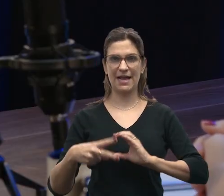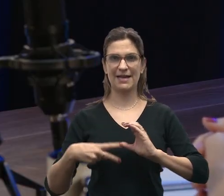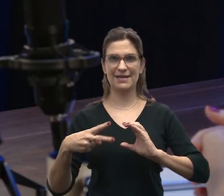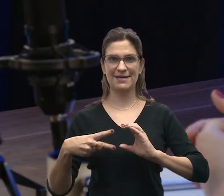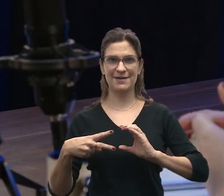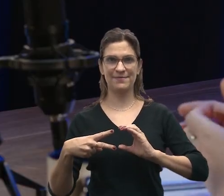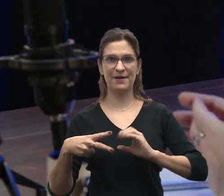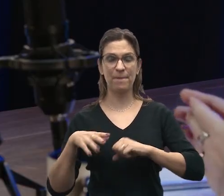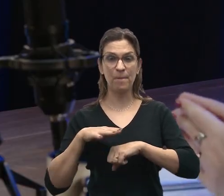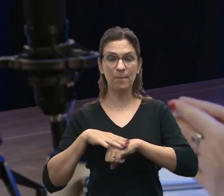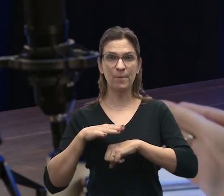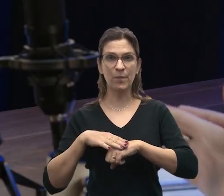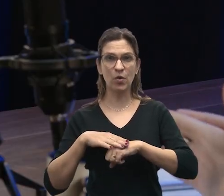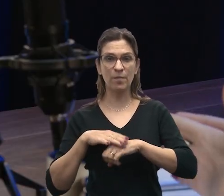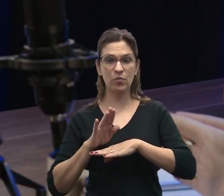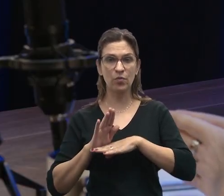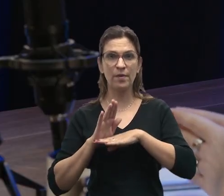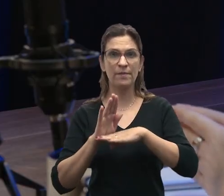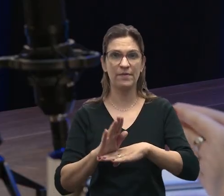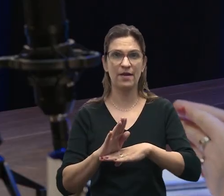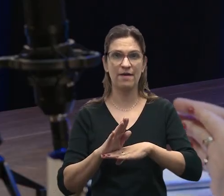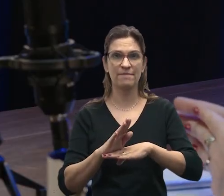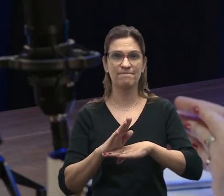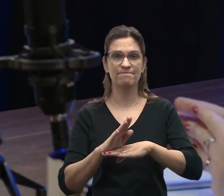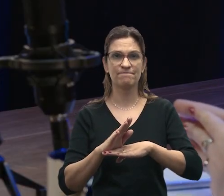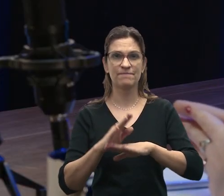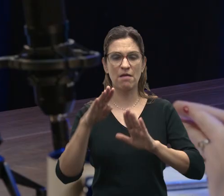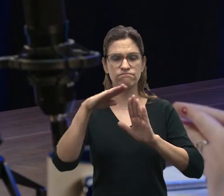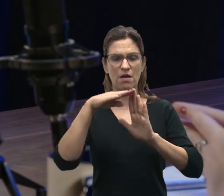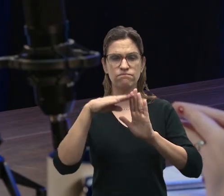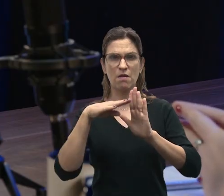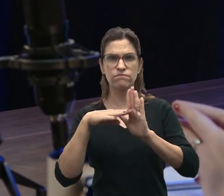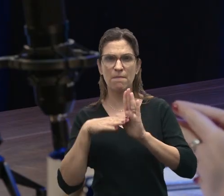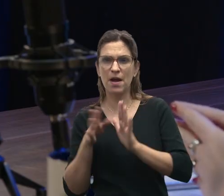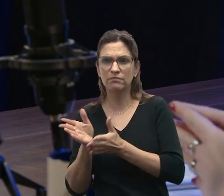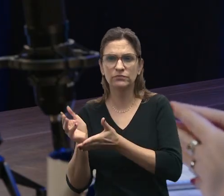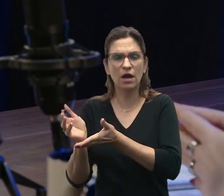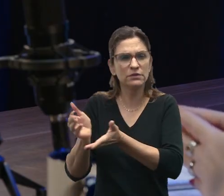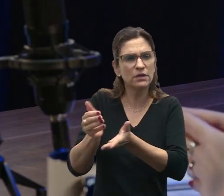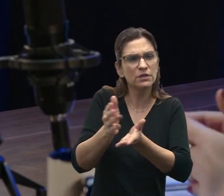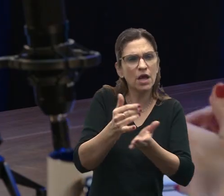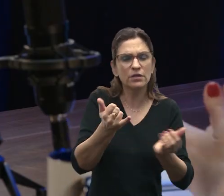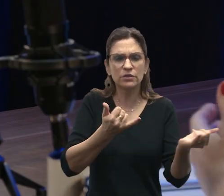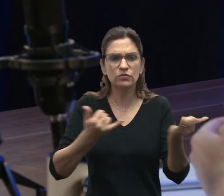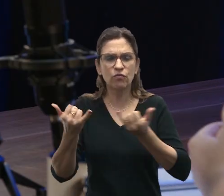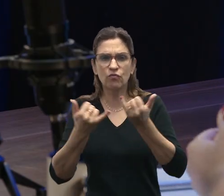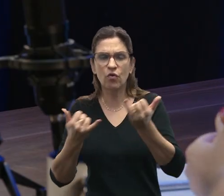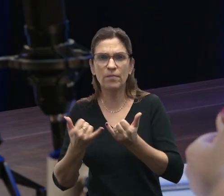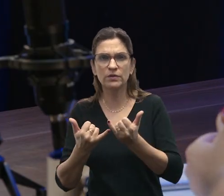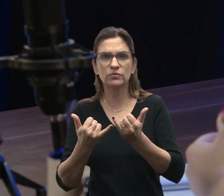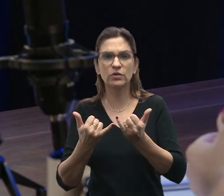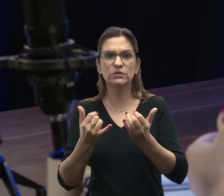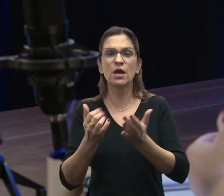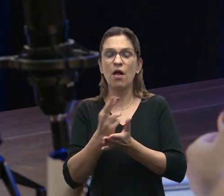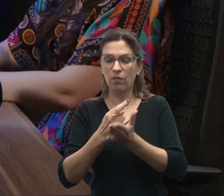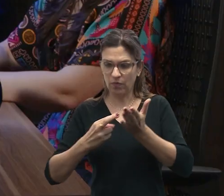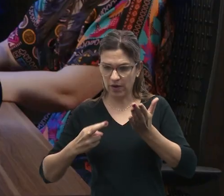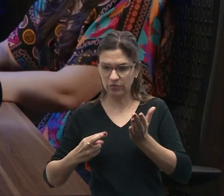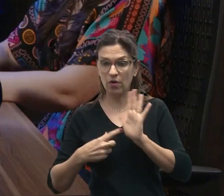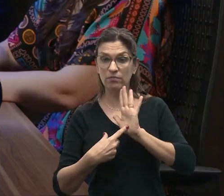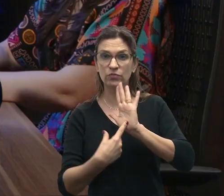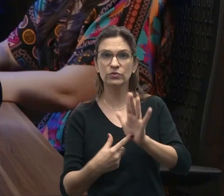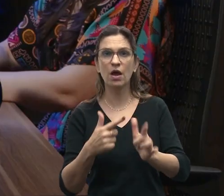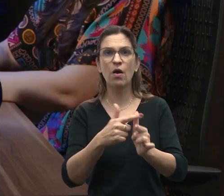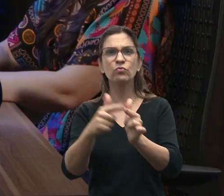agora, mostrando quais são os problemas. Porque até a gente fazer a CPI, Todo mundo sabia que era quais eram os problemas,